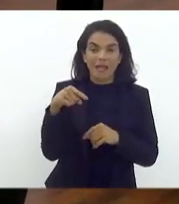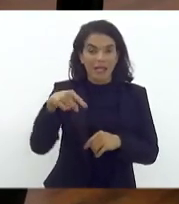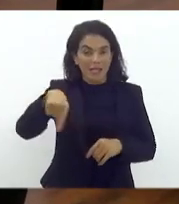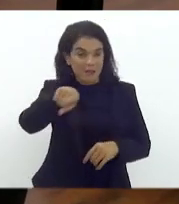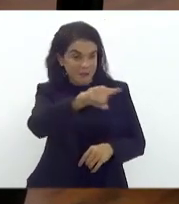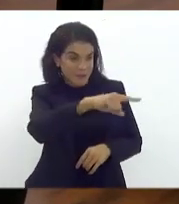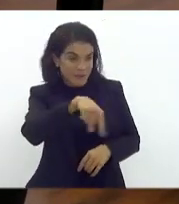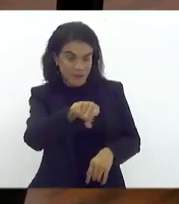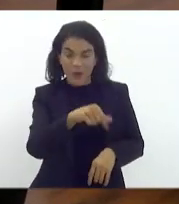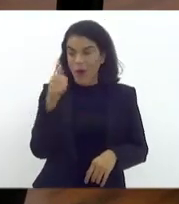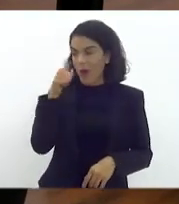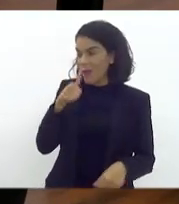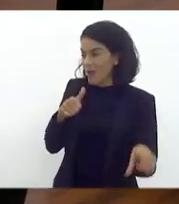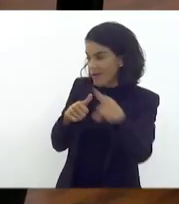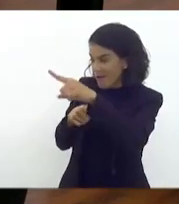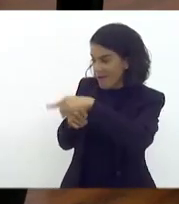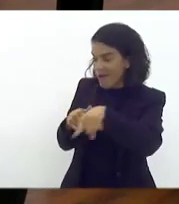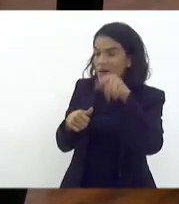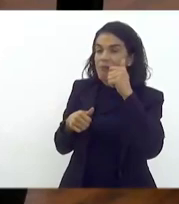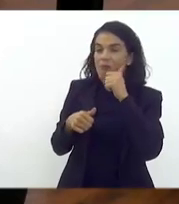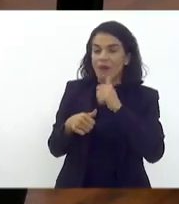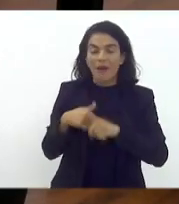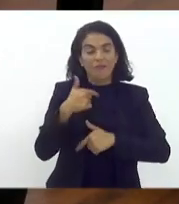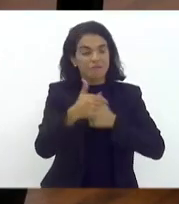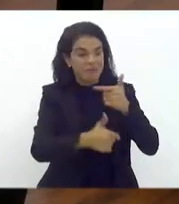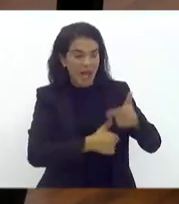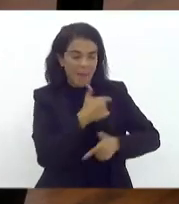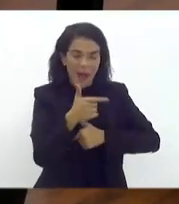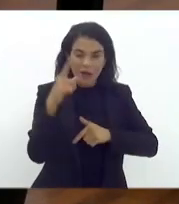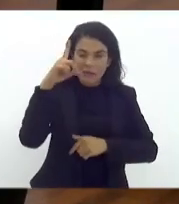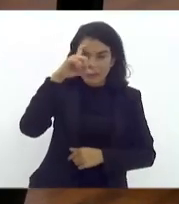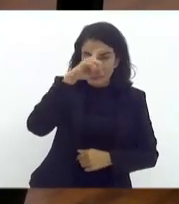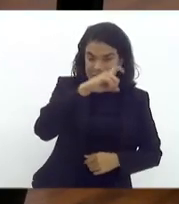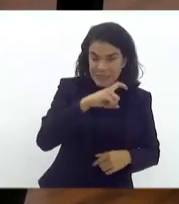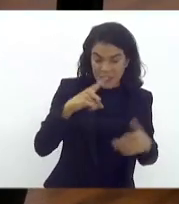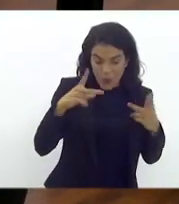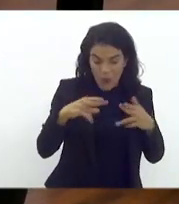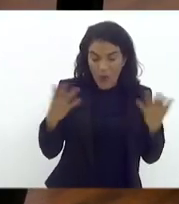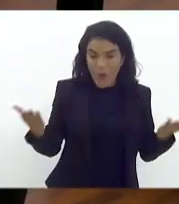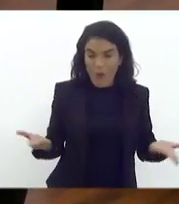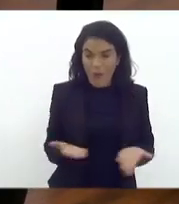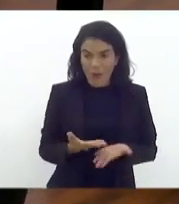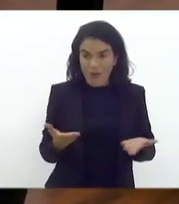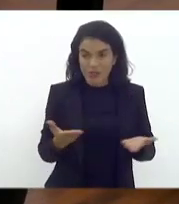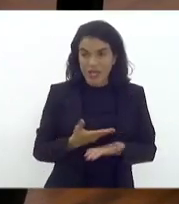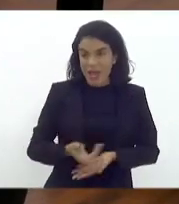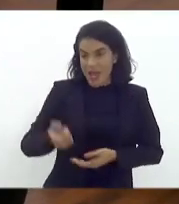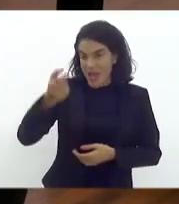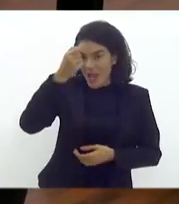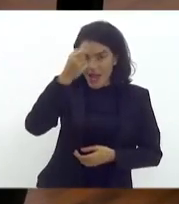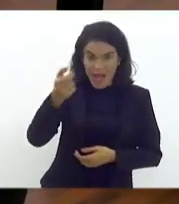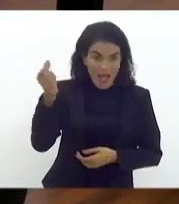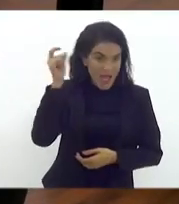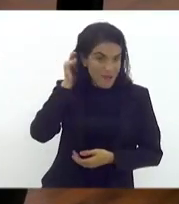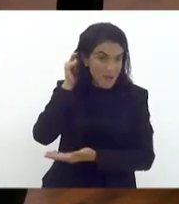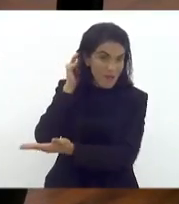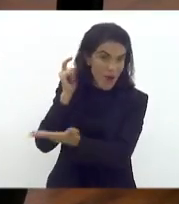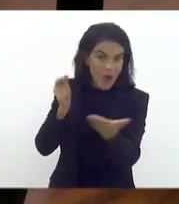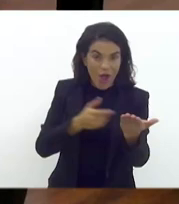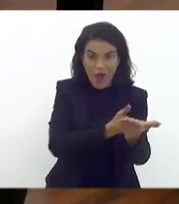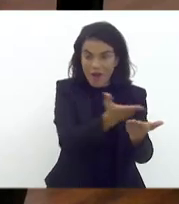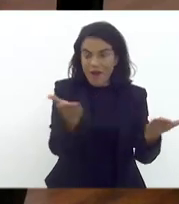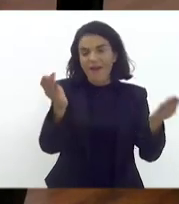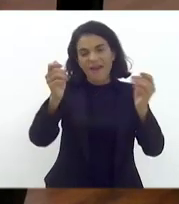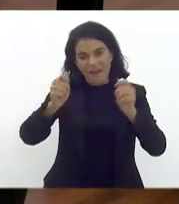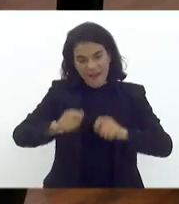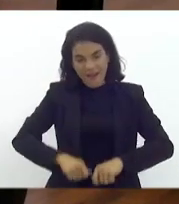senhores e a senhora possa estar fazendo uma atividade tão complexa como a de hoje a memória dos Senhores da senhoras é